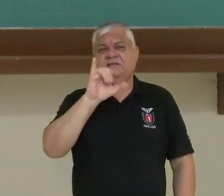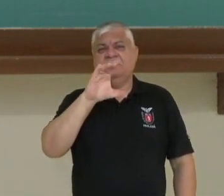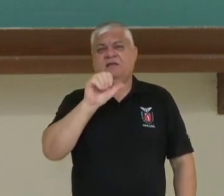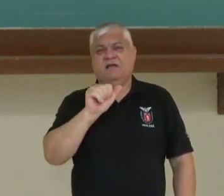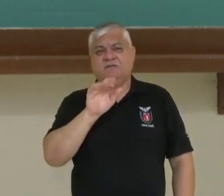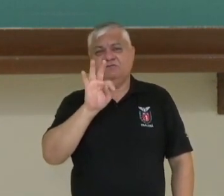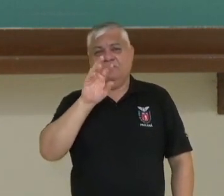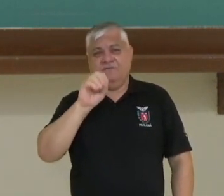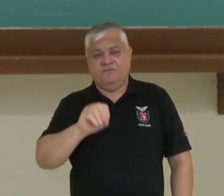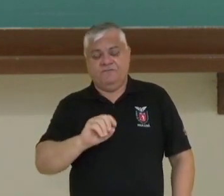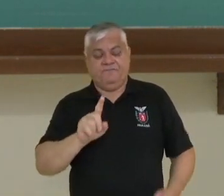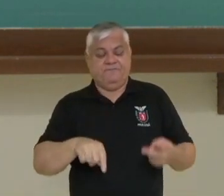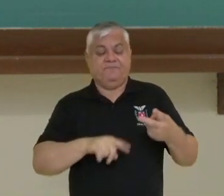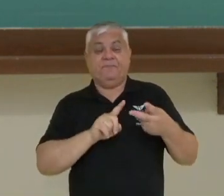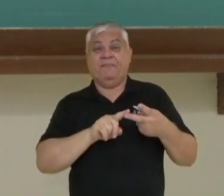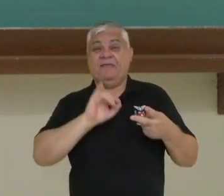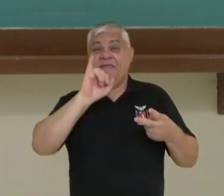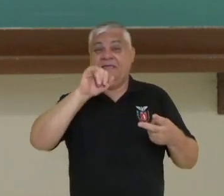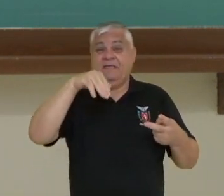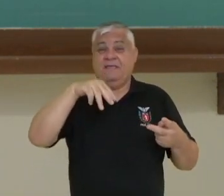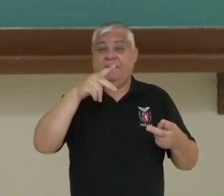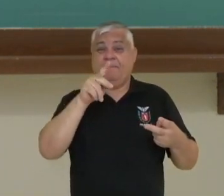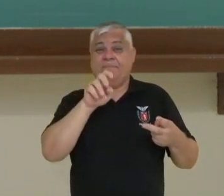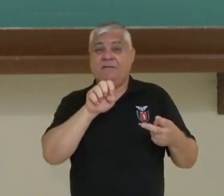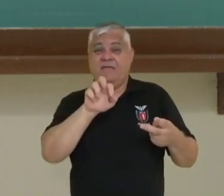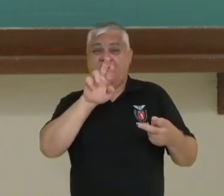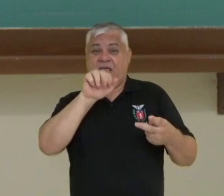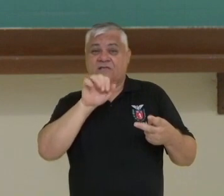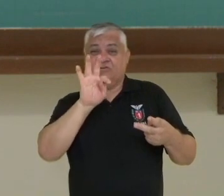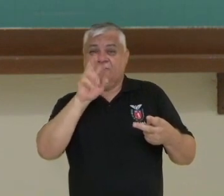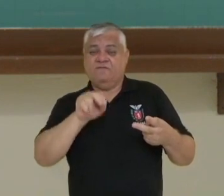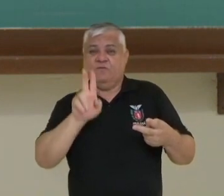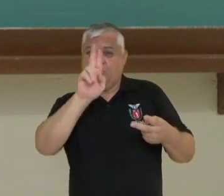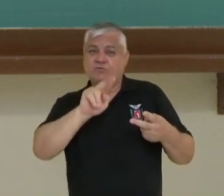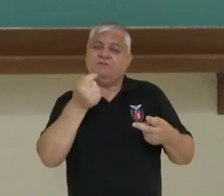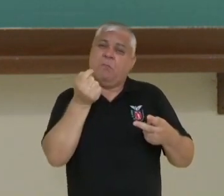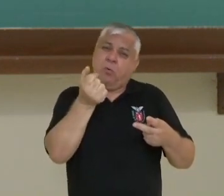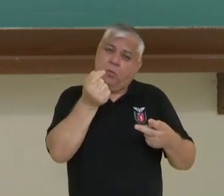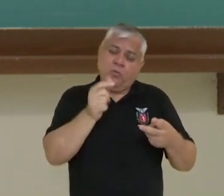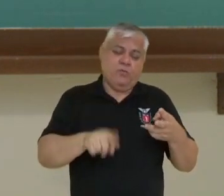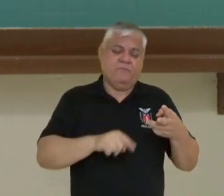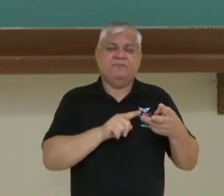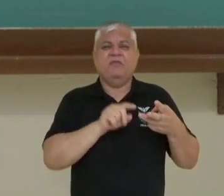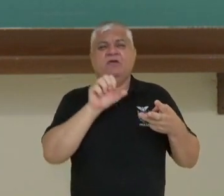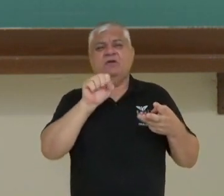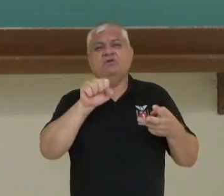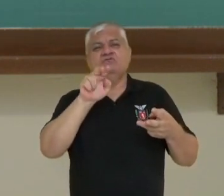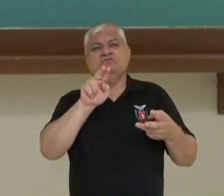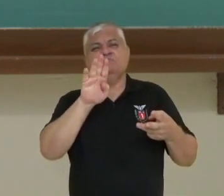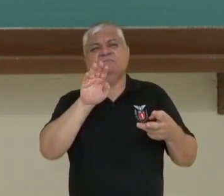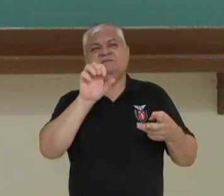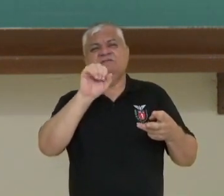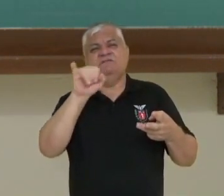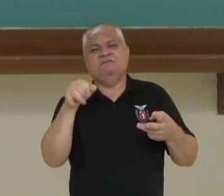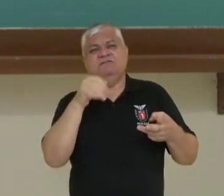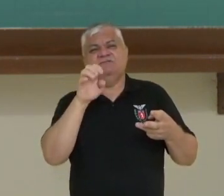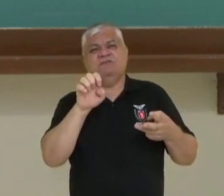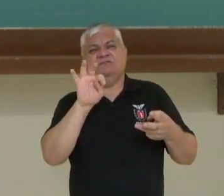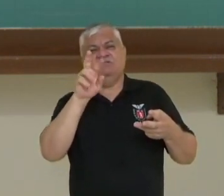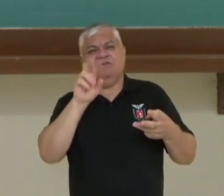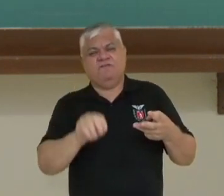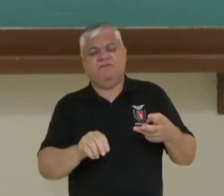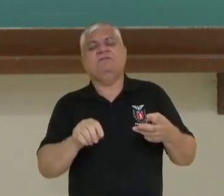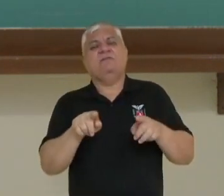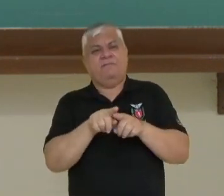né? Por exemplo, nós usamos menos, né? O subjetivo, né? Enfim, certo?